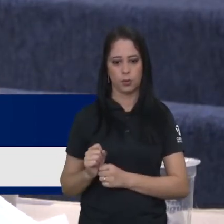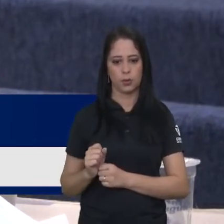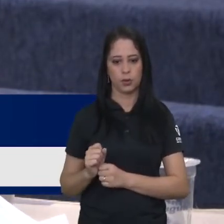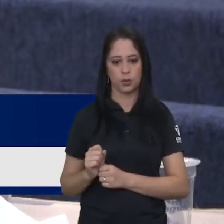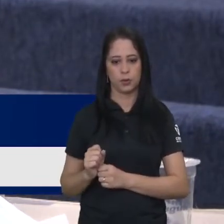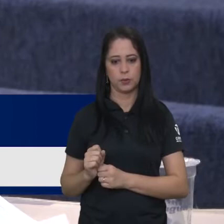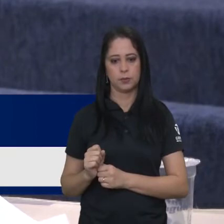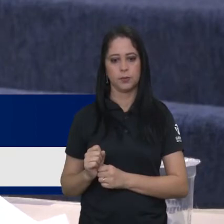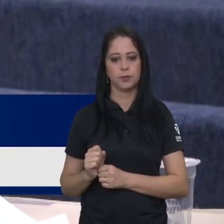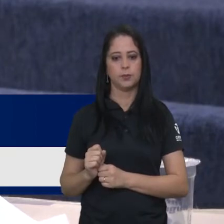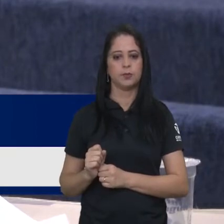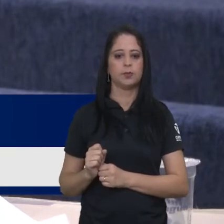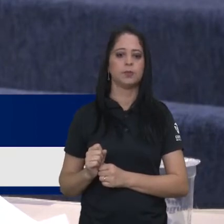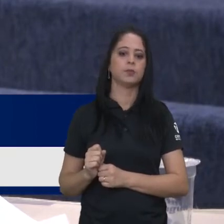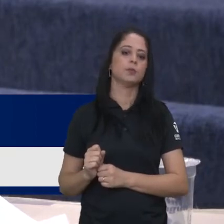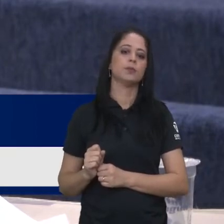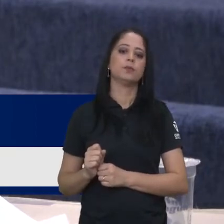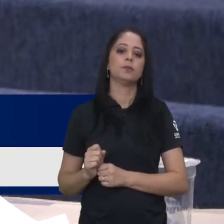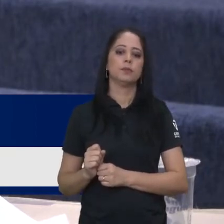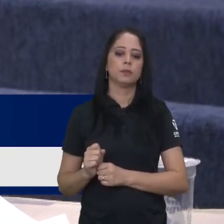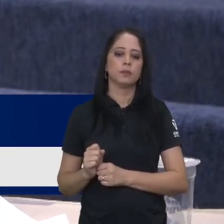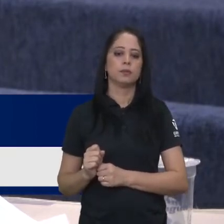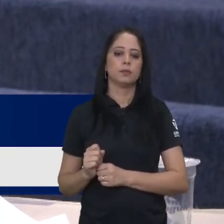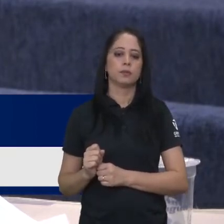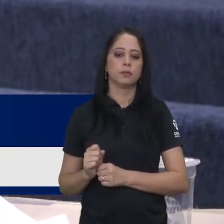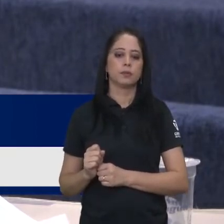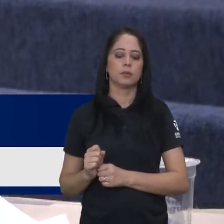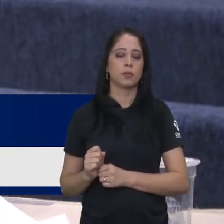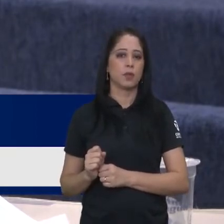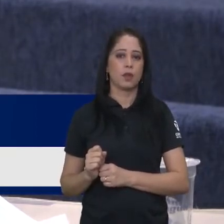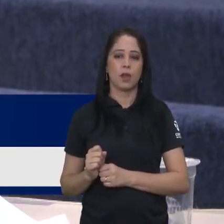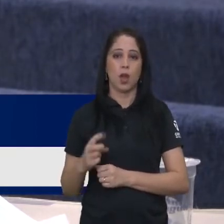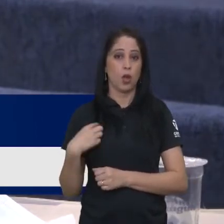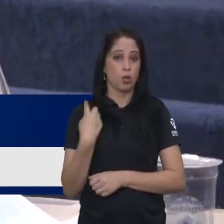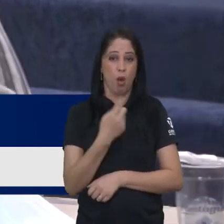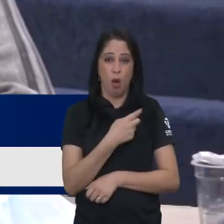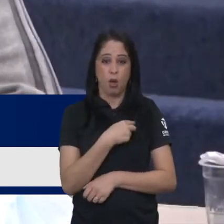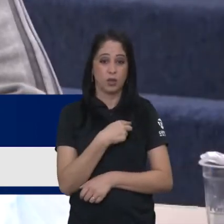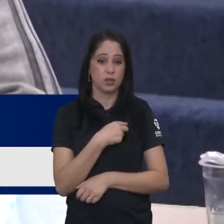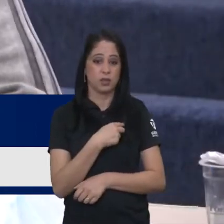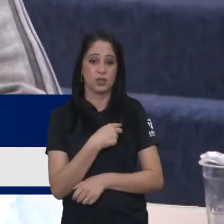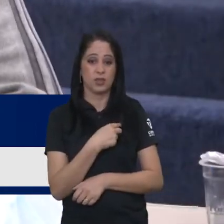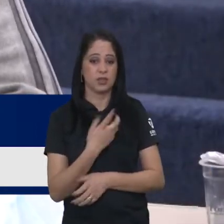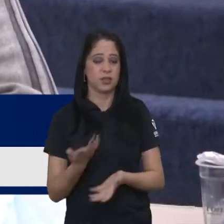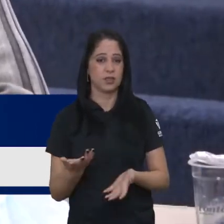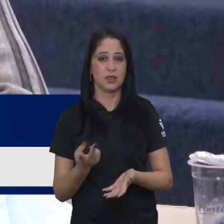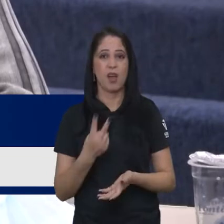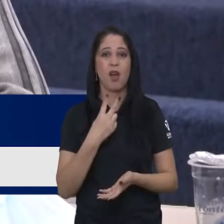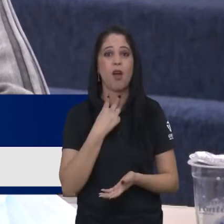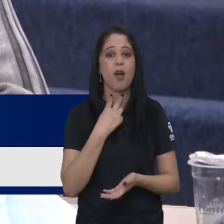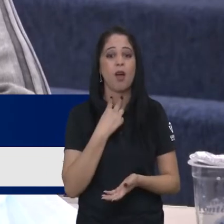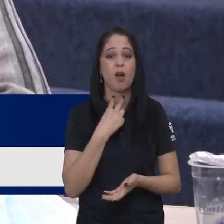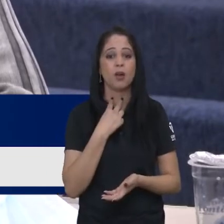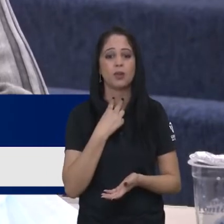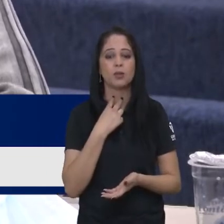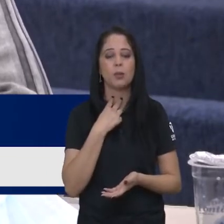colegas, que nós não podemos deixar os nossos